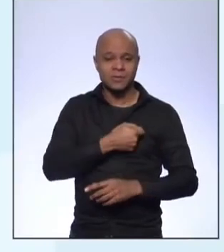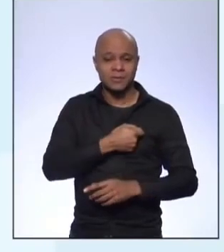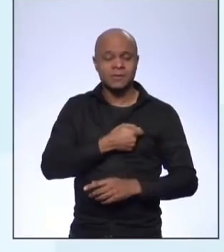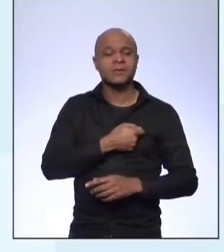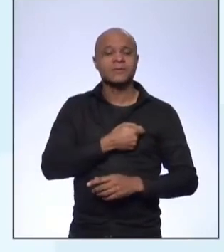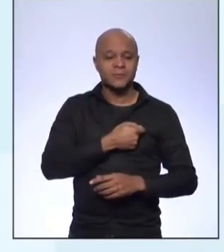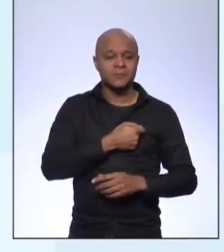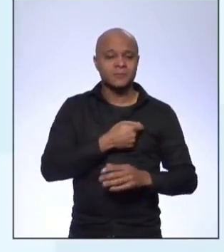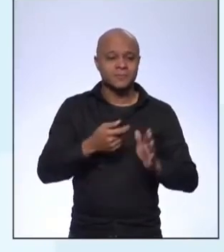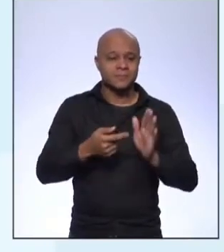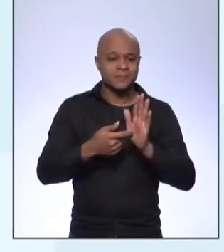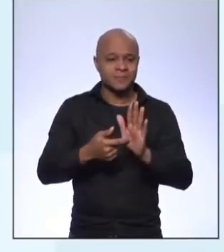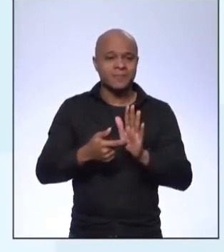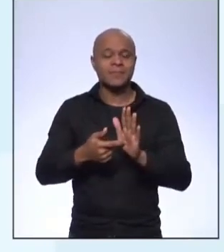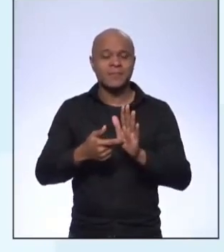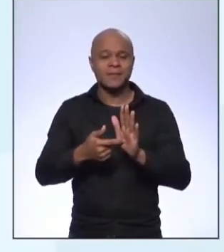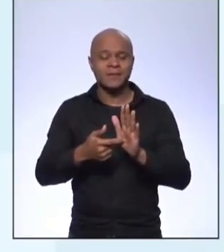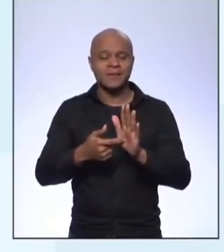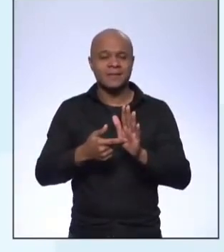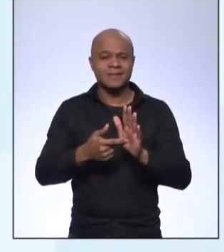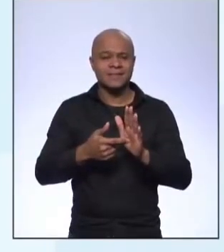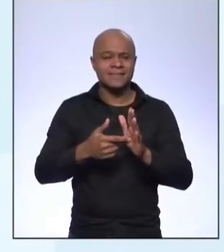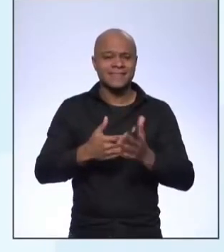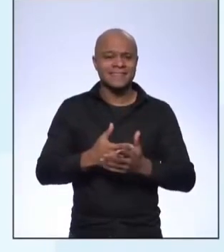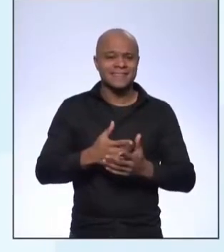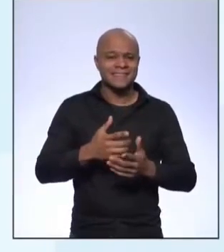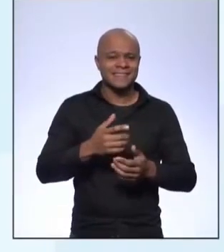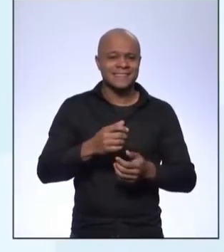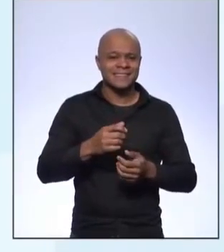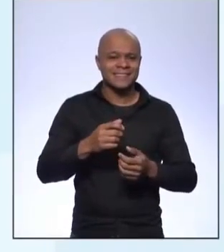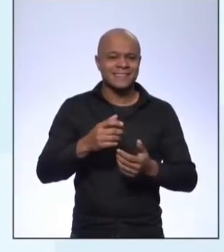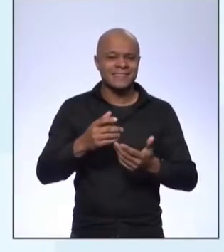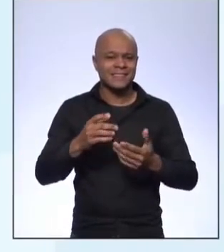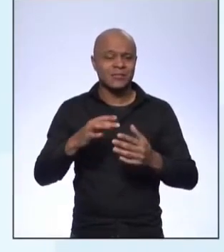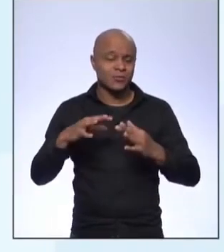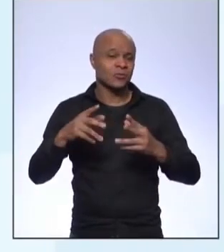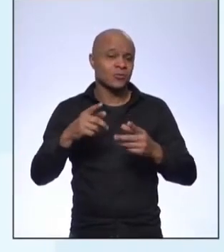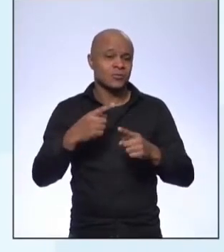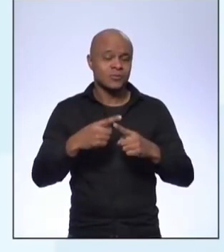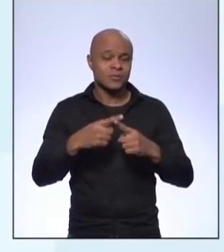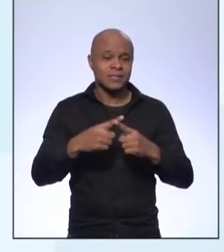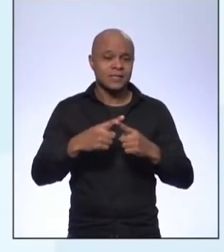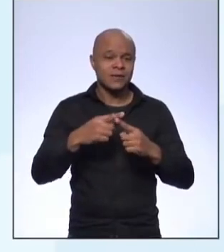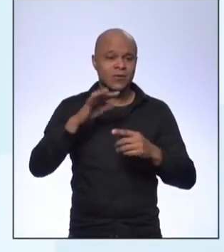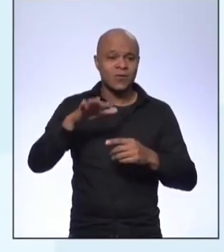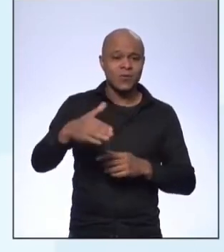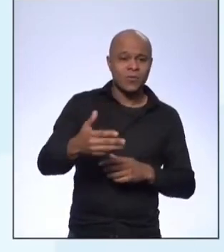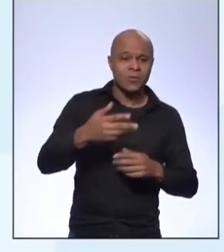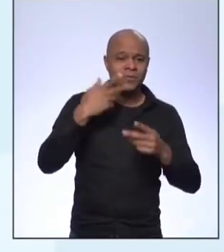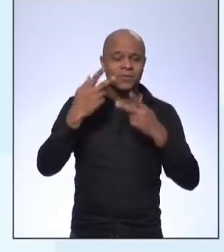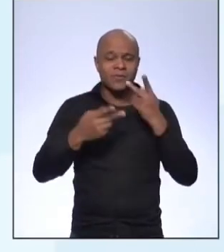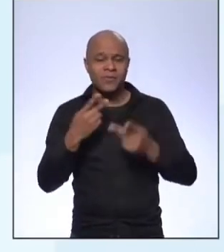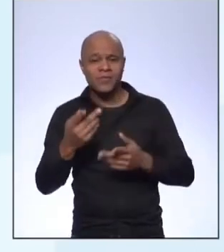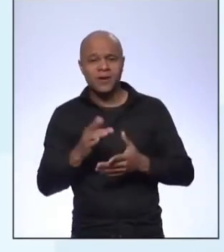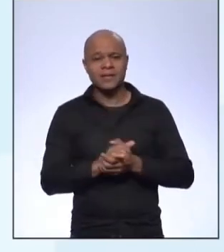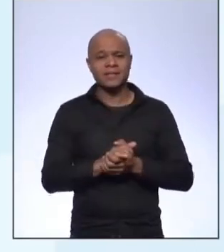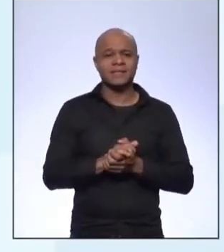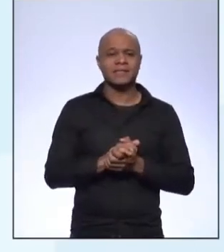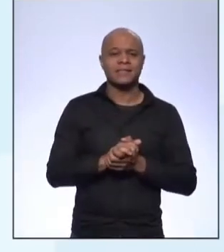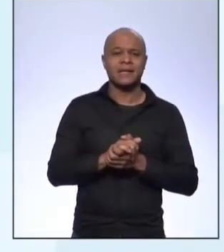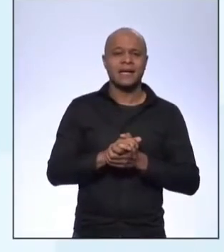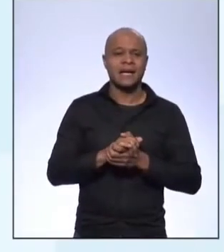estão explorando os indígenas, como também não é nenhum deles, né? Então, quando fala-se a chegada de